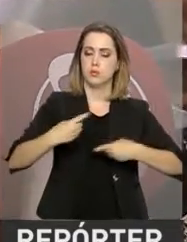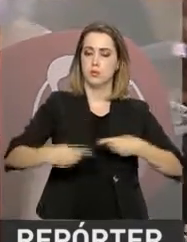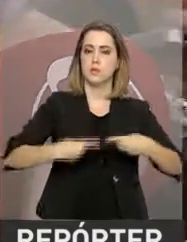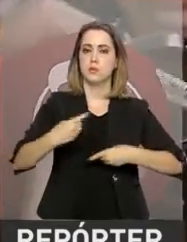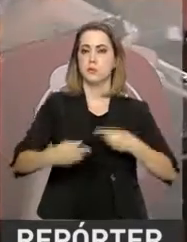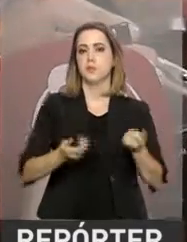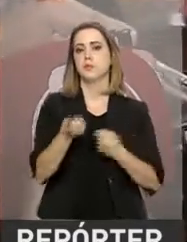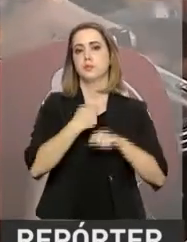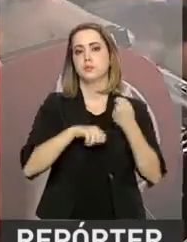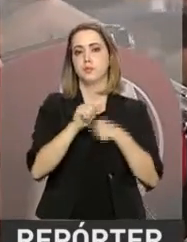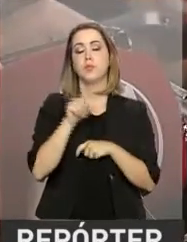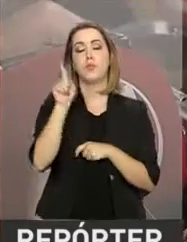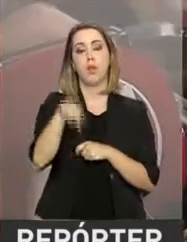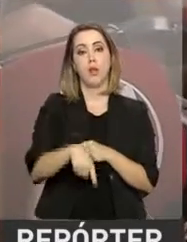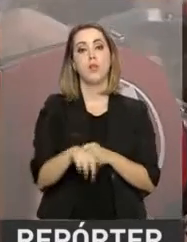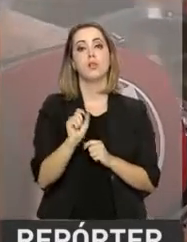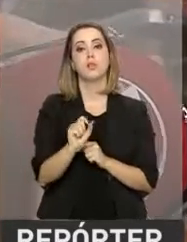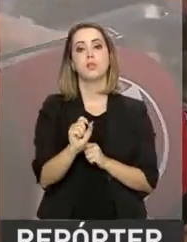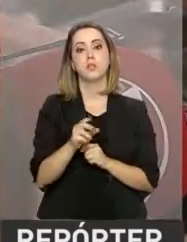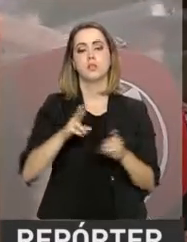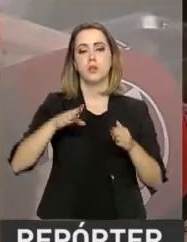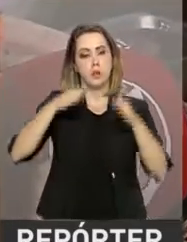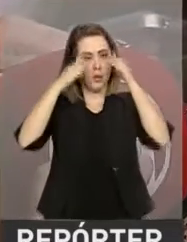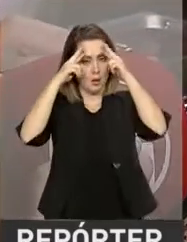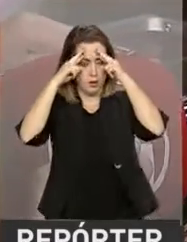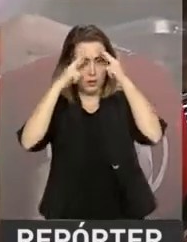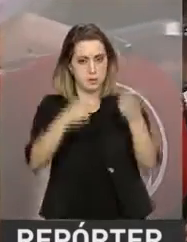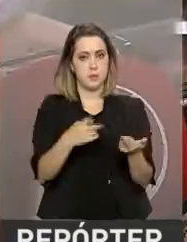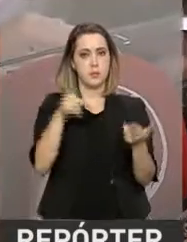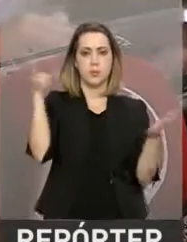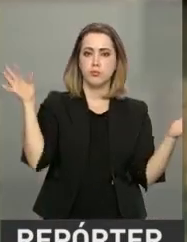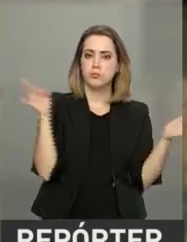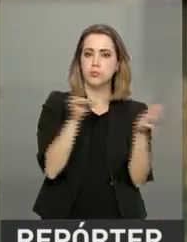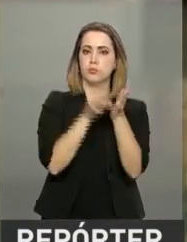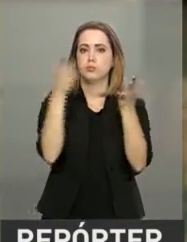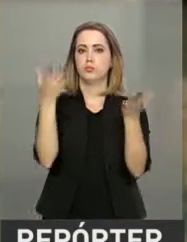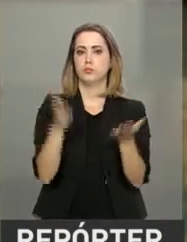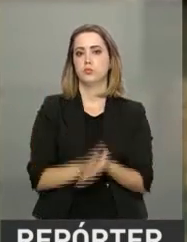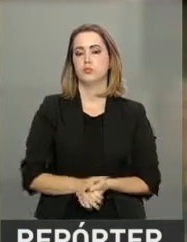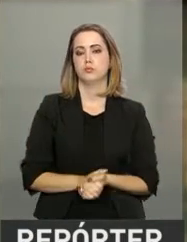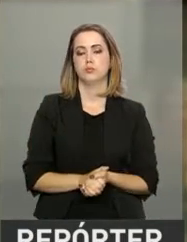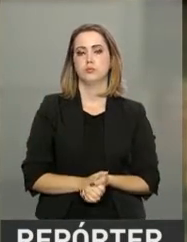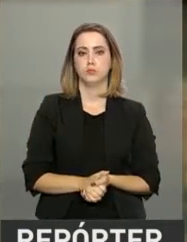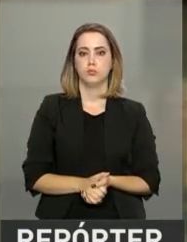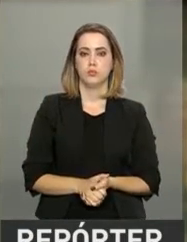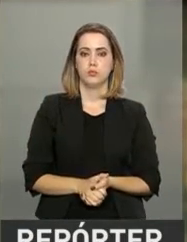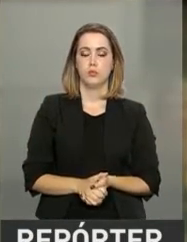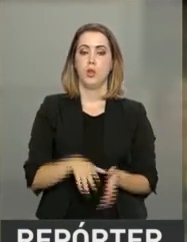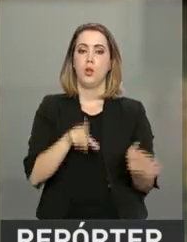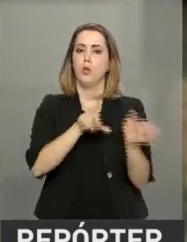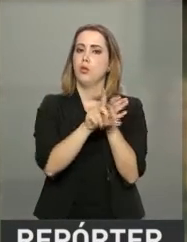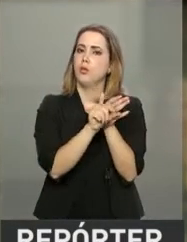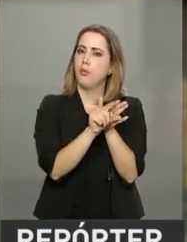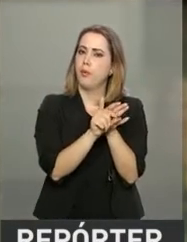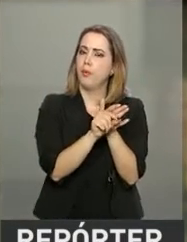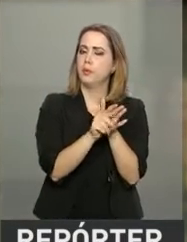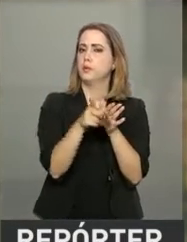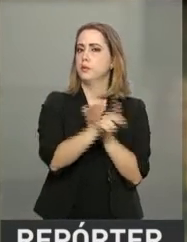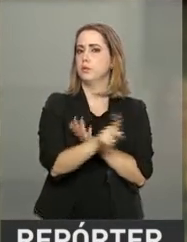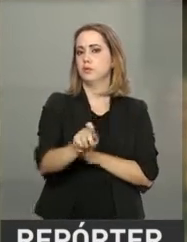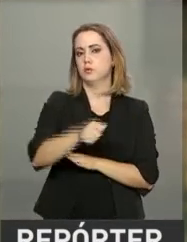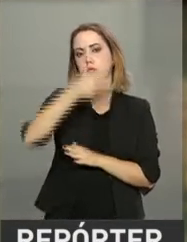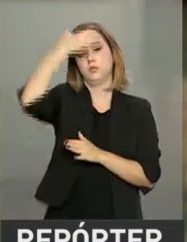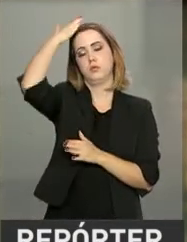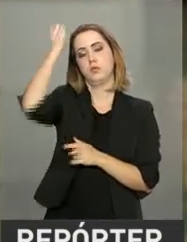econômica, exatamente a respeitar a realidade. Nas redes sociais, o presidente Michel Temer